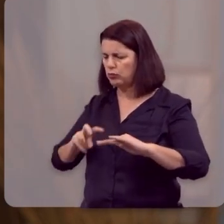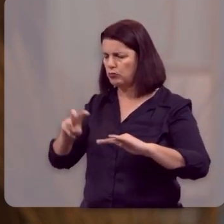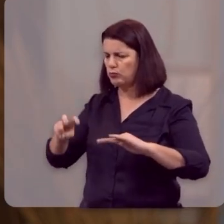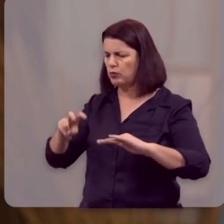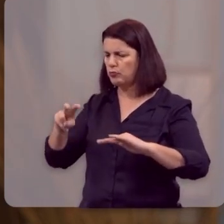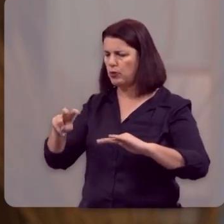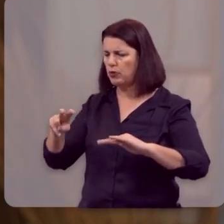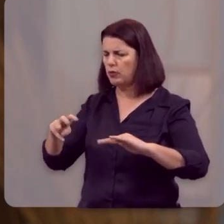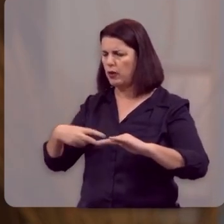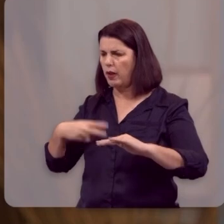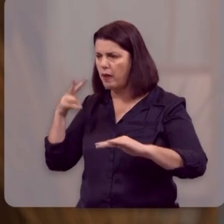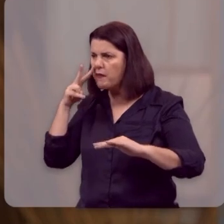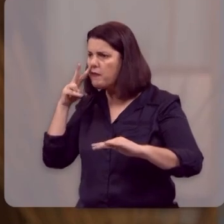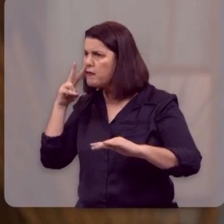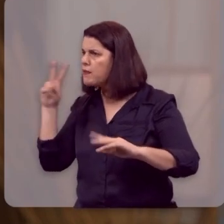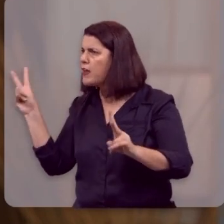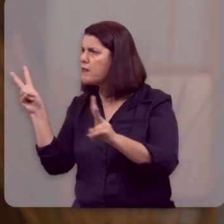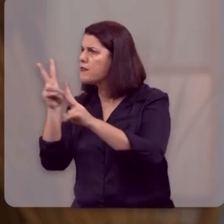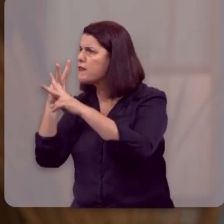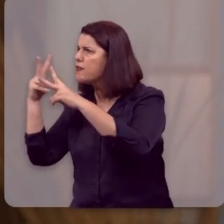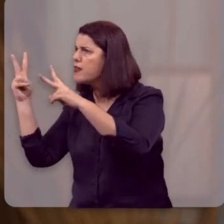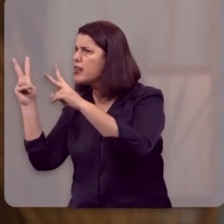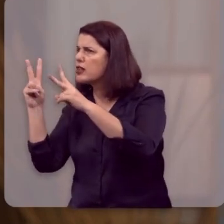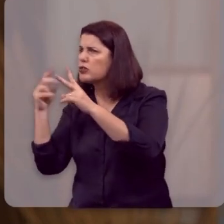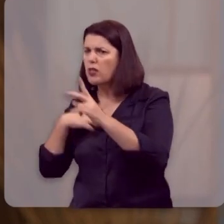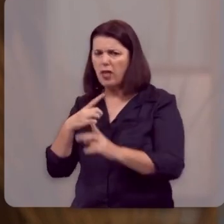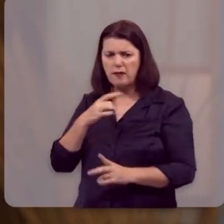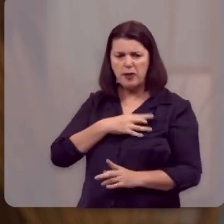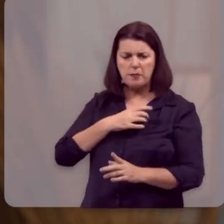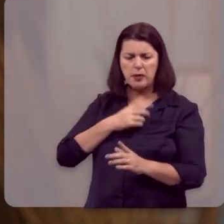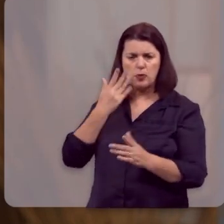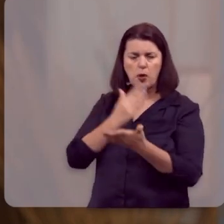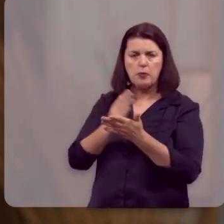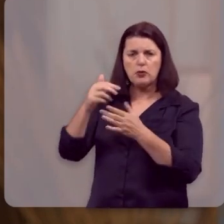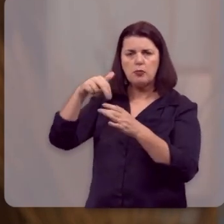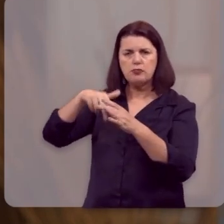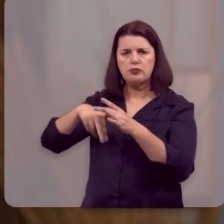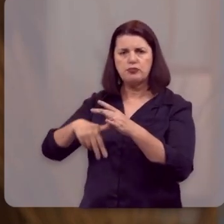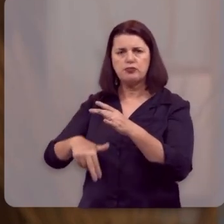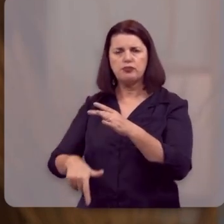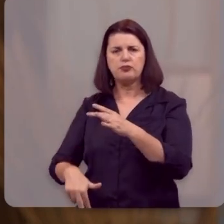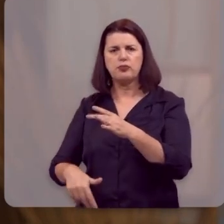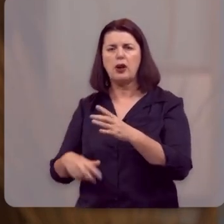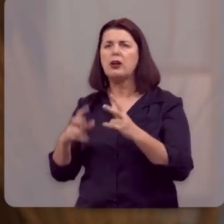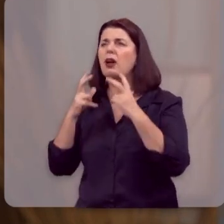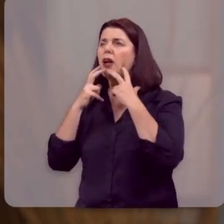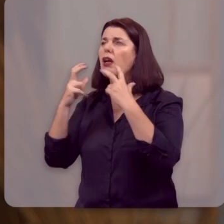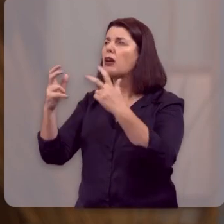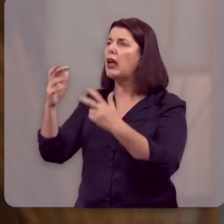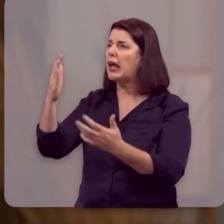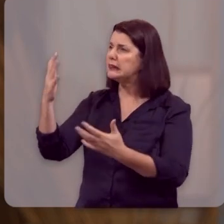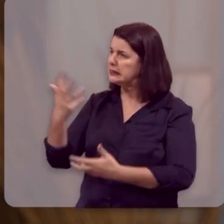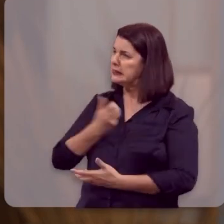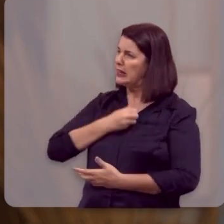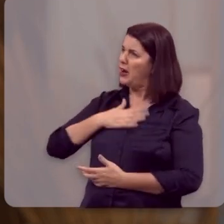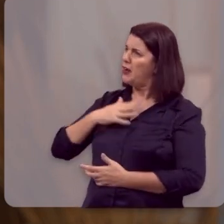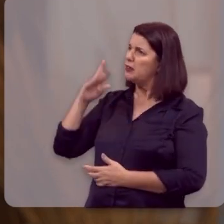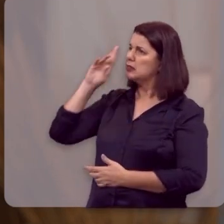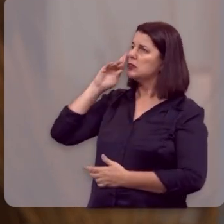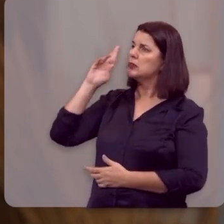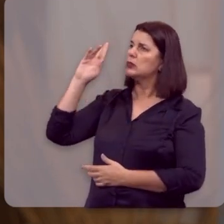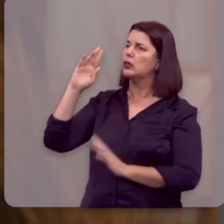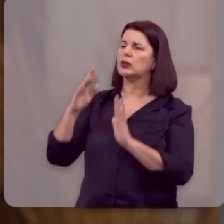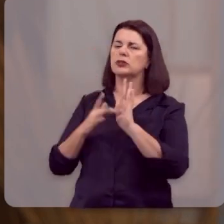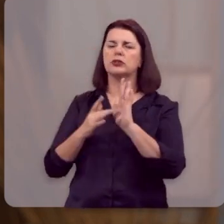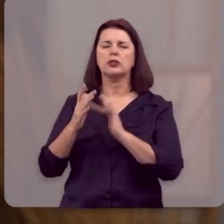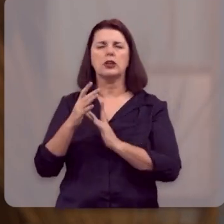repente ele repara na força do vento, teve medo e começou a afundar. Gritou: "Salva-me, Senhor!"